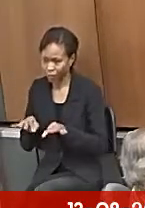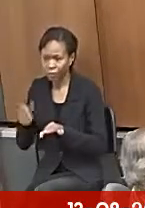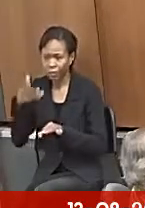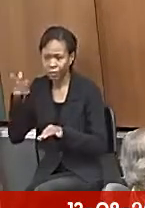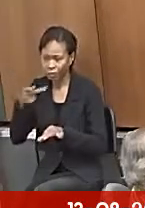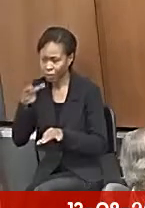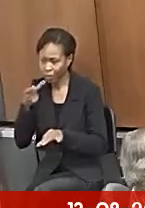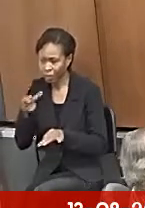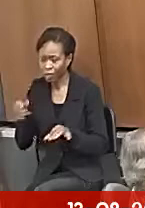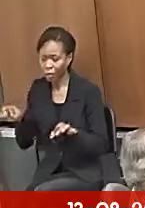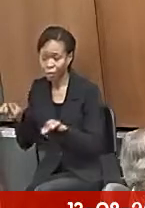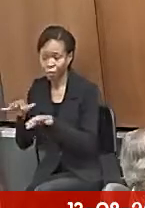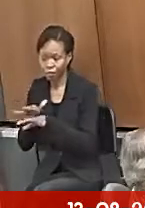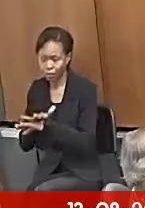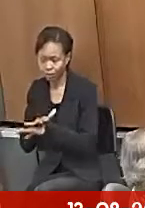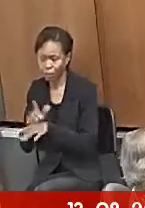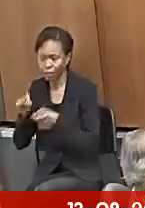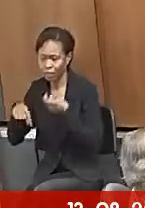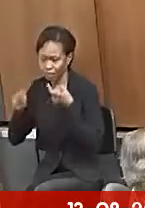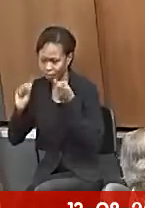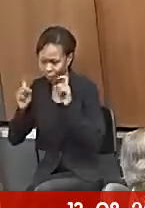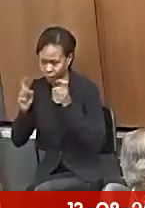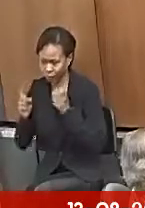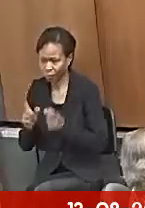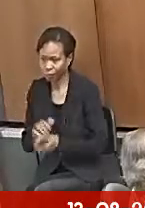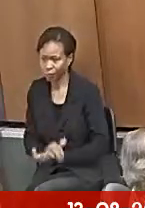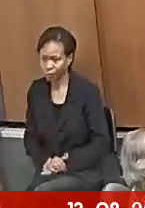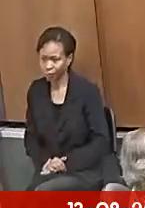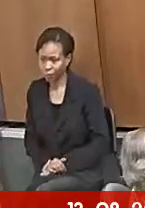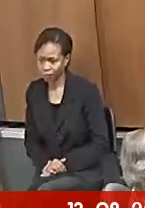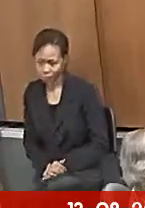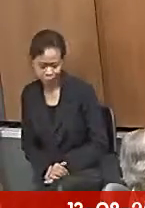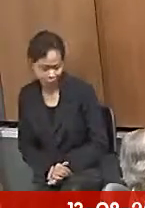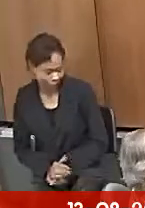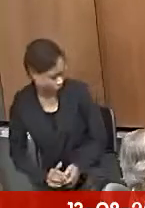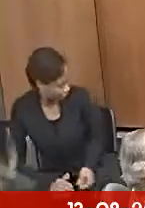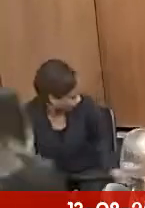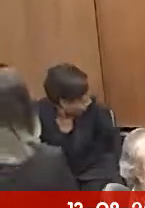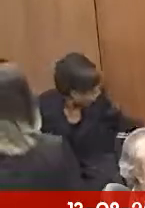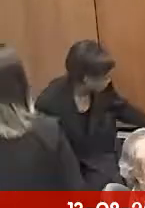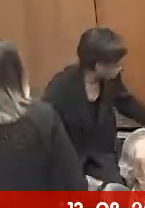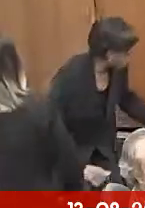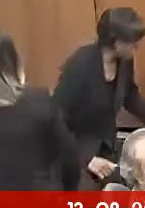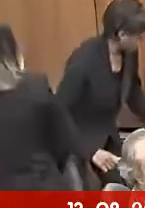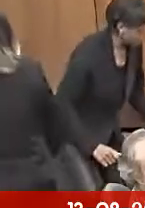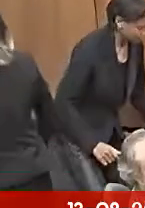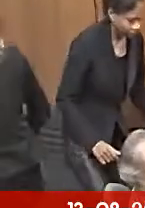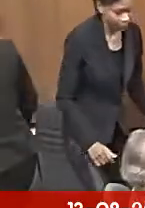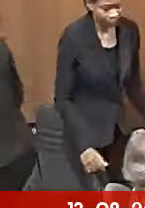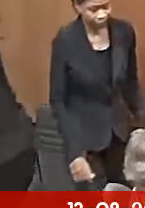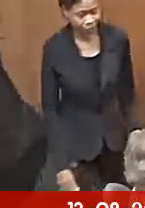gente encerrar este momento essa reunião pode pegar o microfone e léo